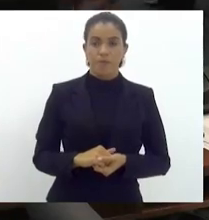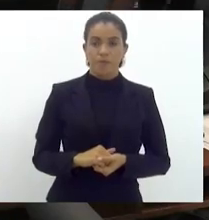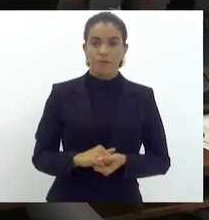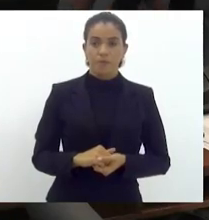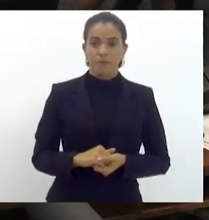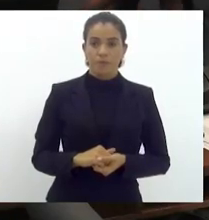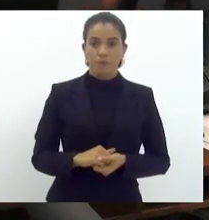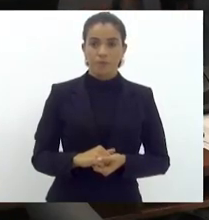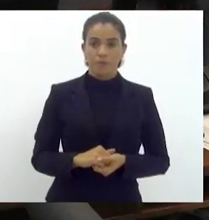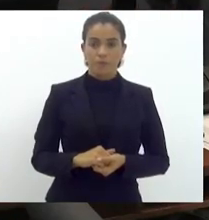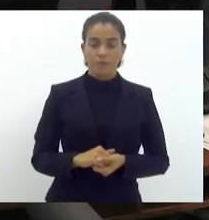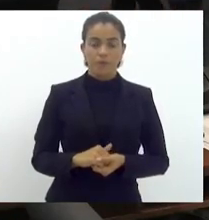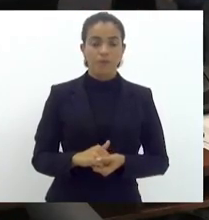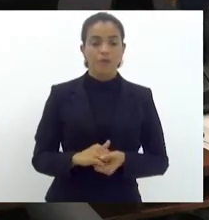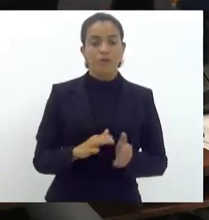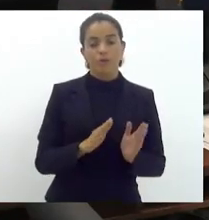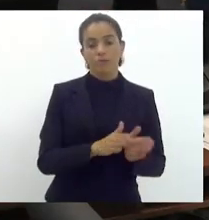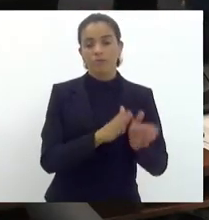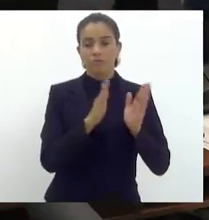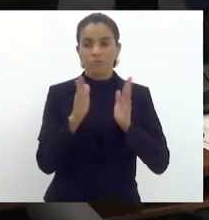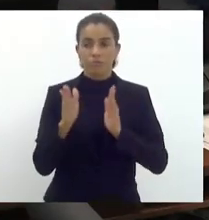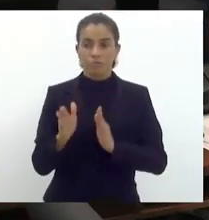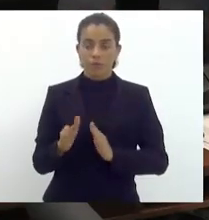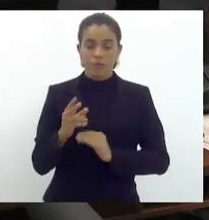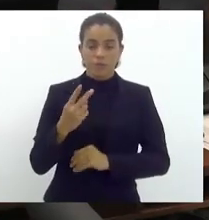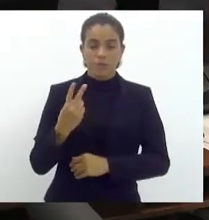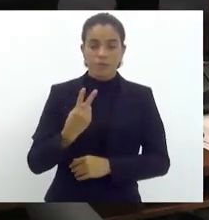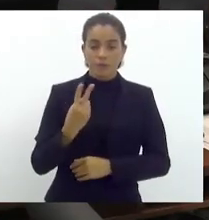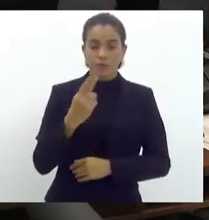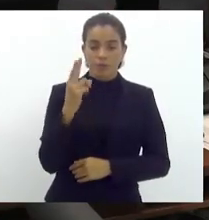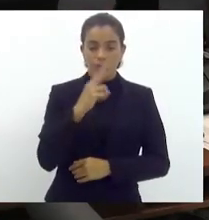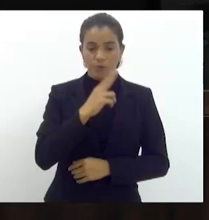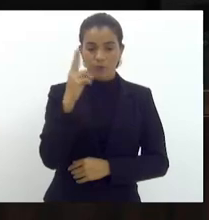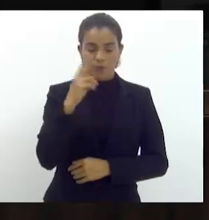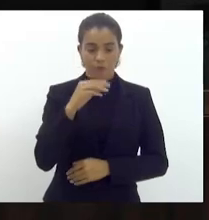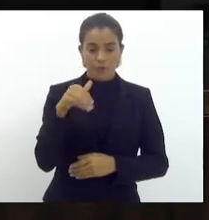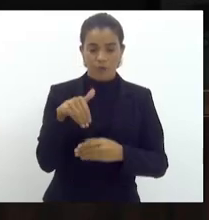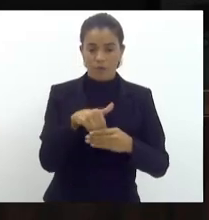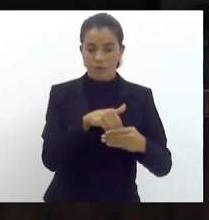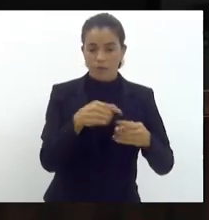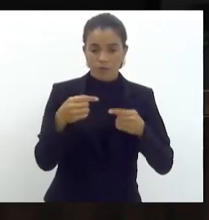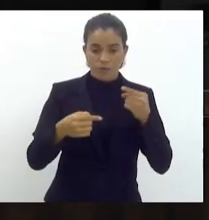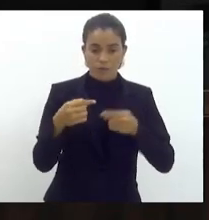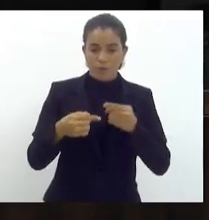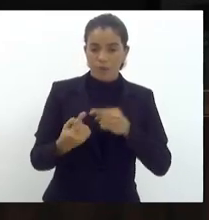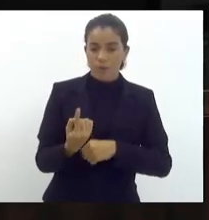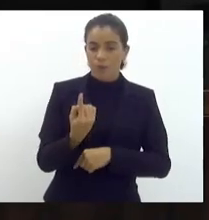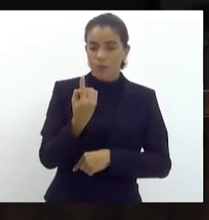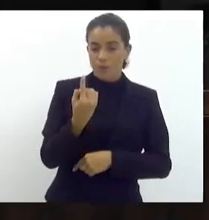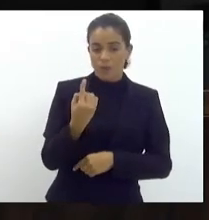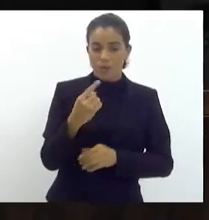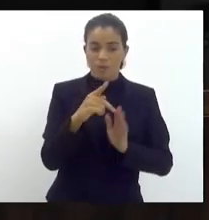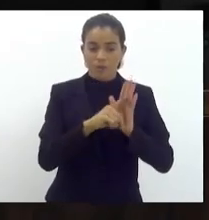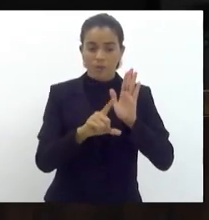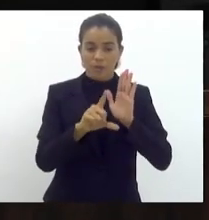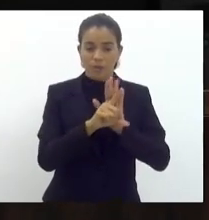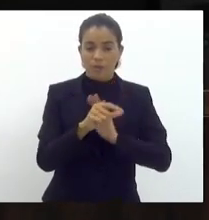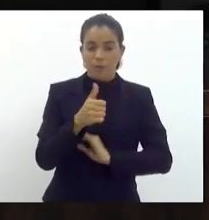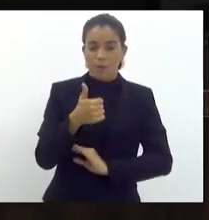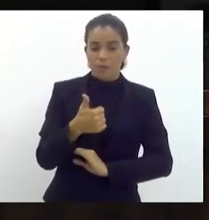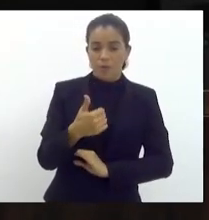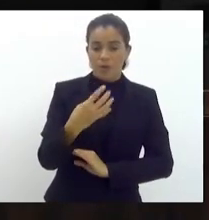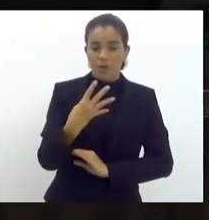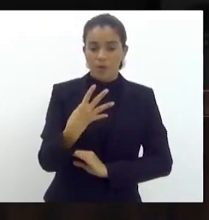estamos pulando a primeira mensagem indo a segunda em regime de urgência em votação e discussão única projeto de lei